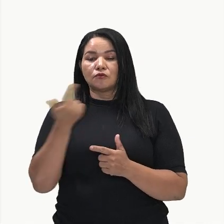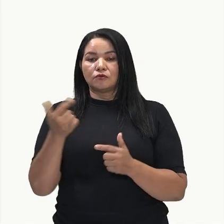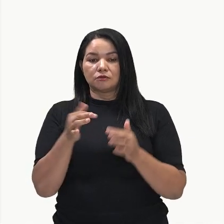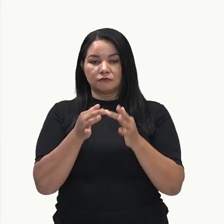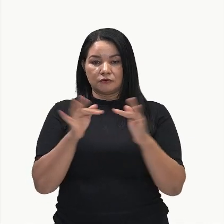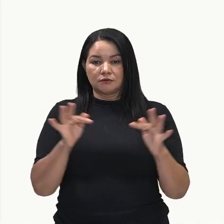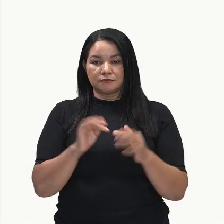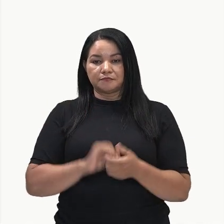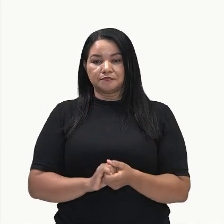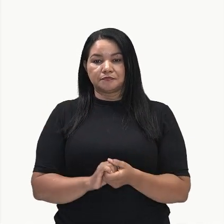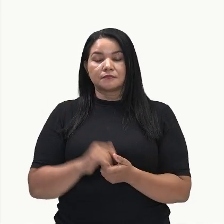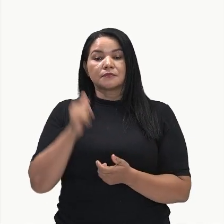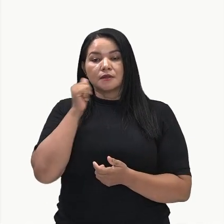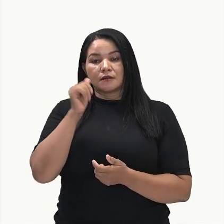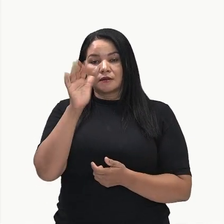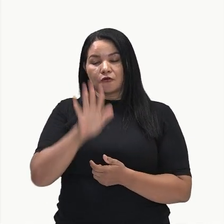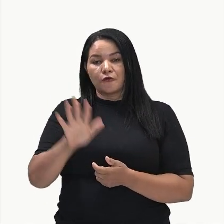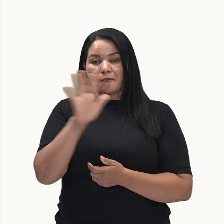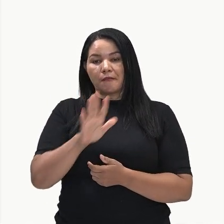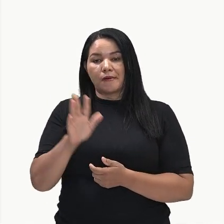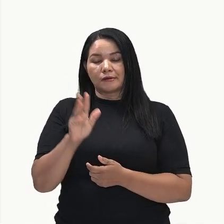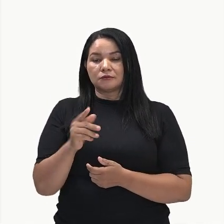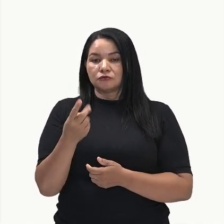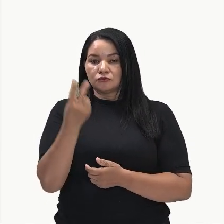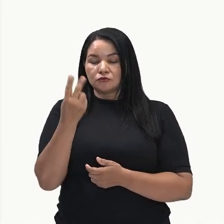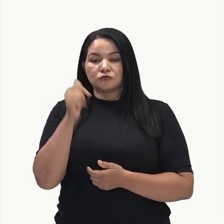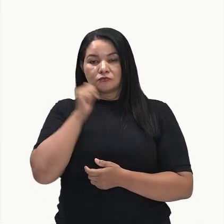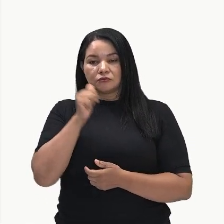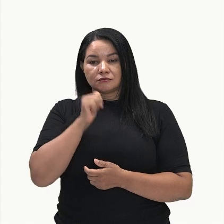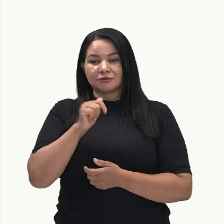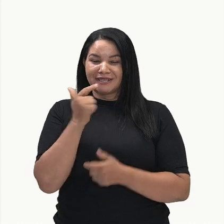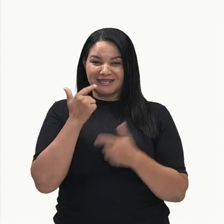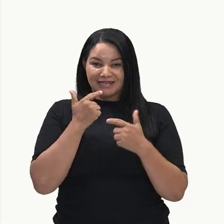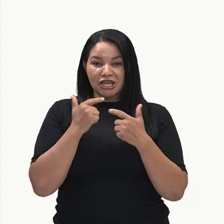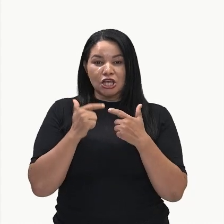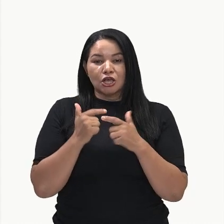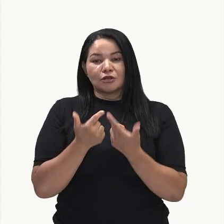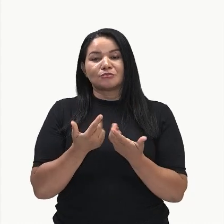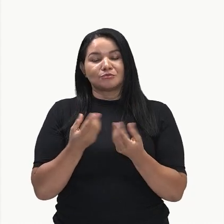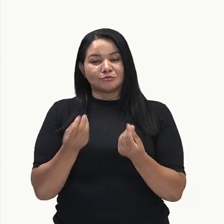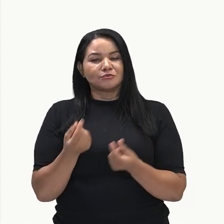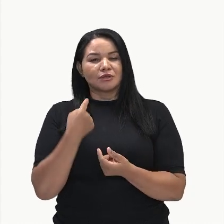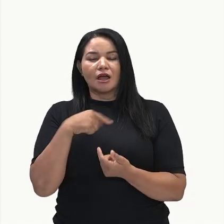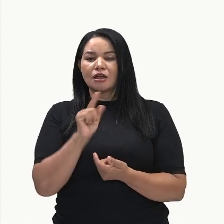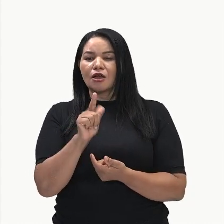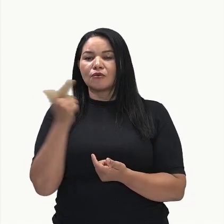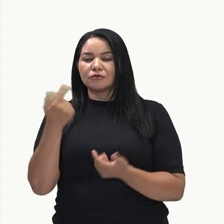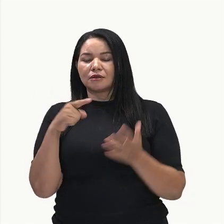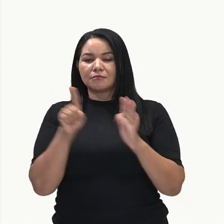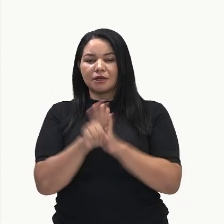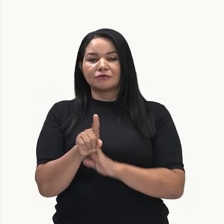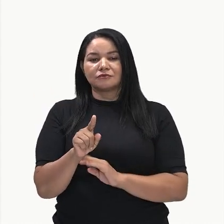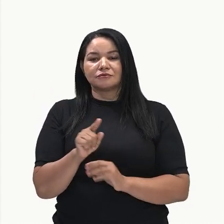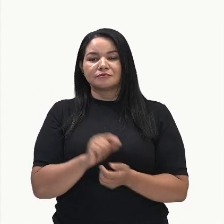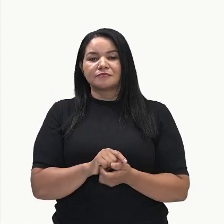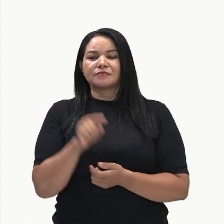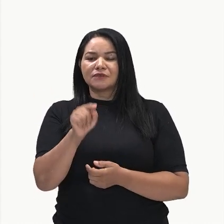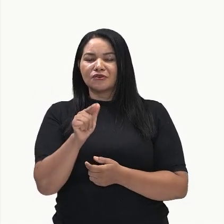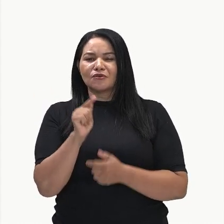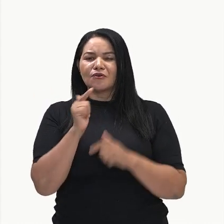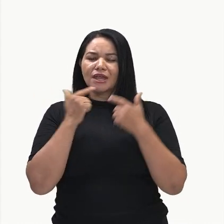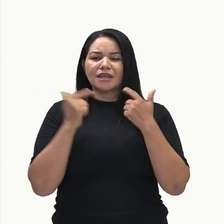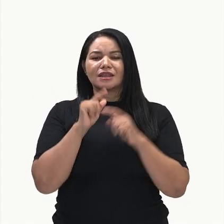duas mulheres estão conversando e uma está rindo demais, né? Aí a outra vai e lhe pergunta, né, de que ela ri